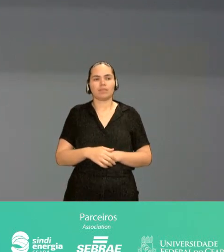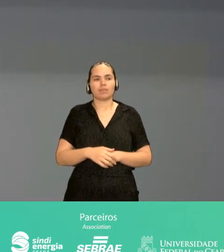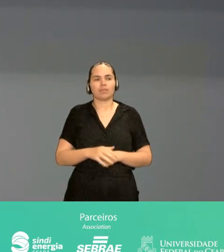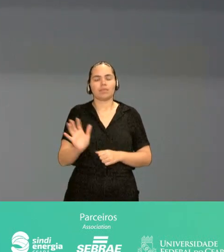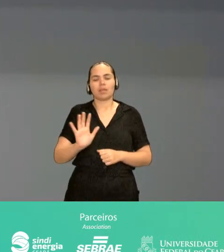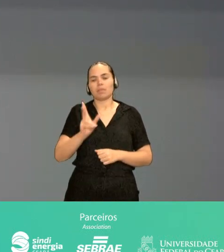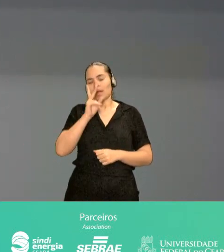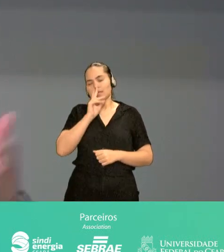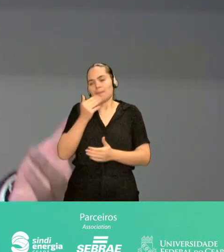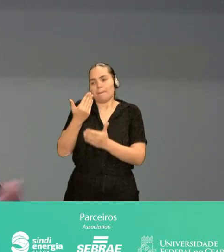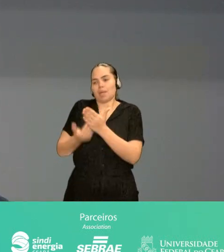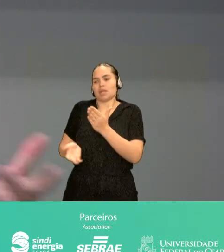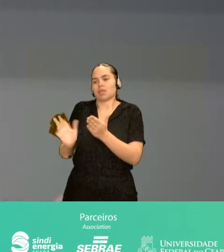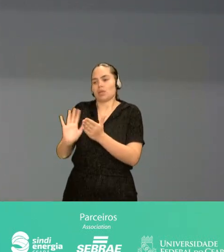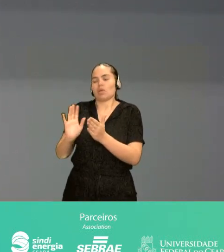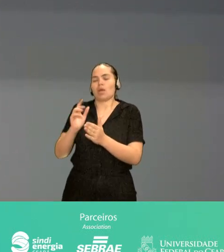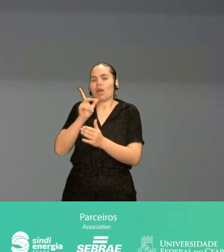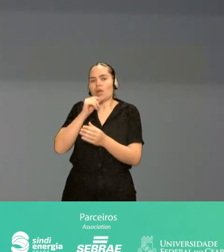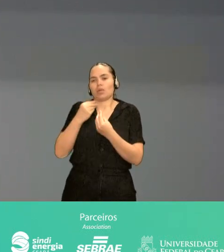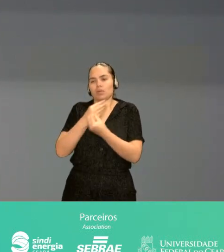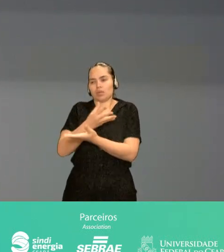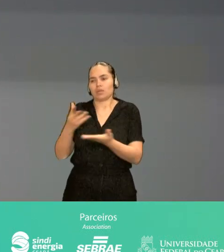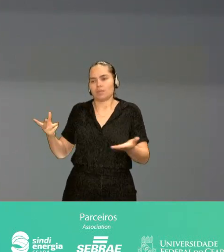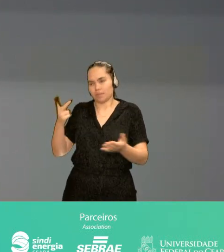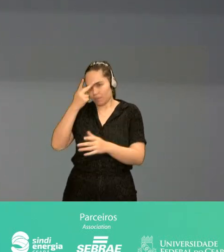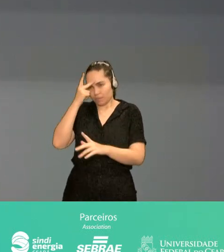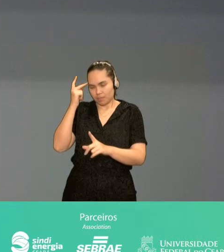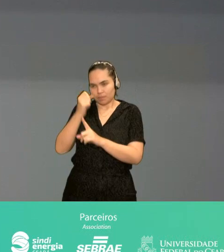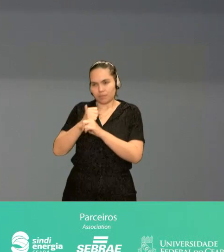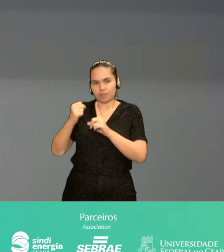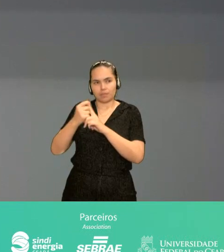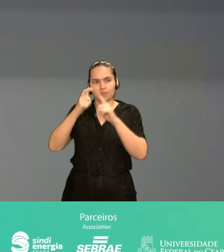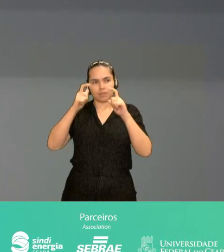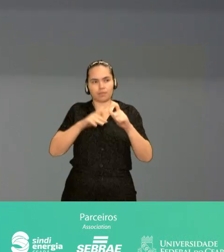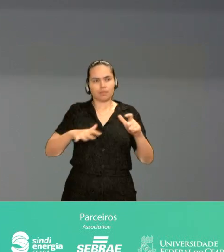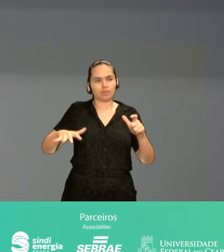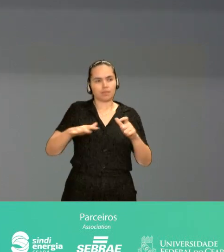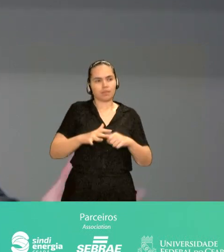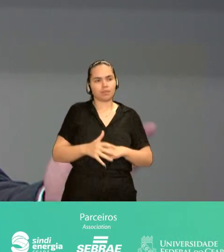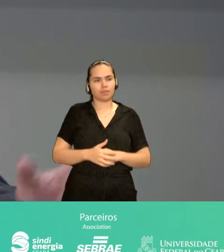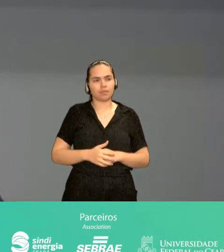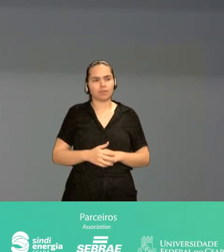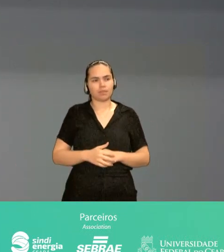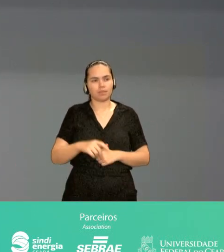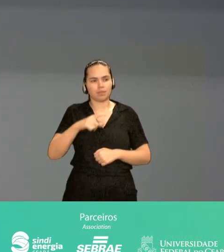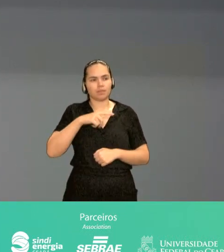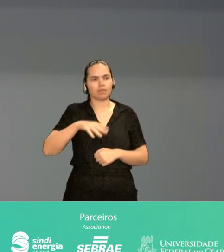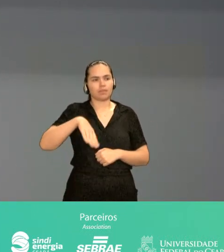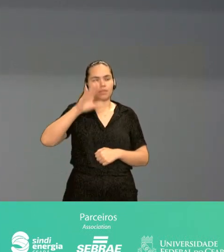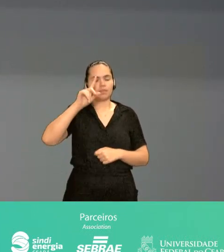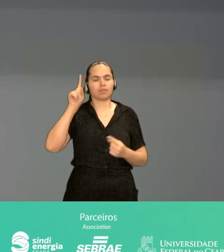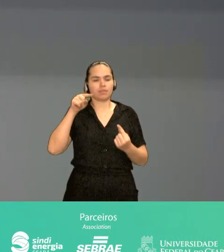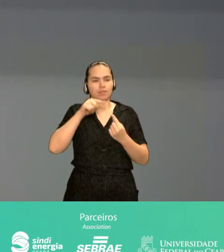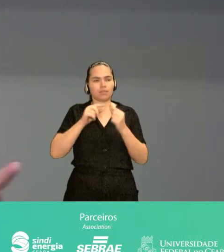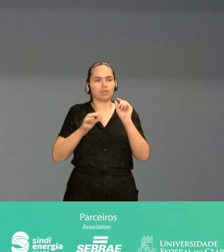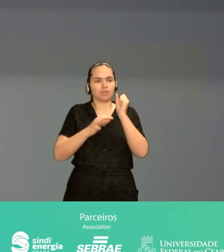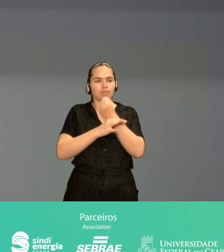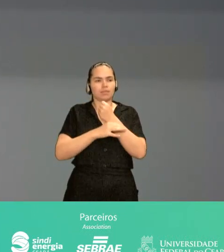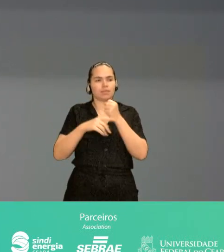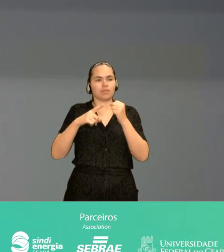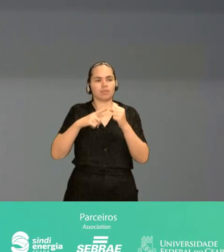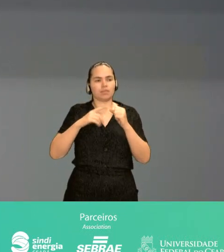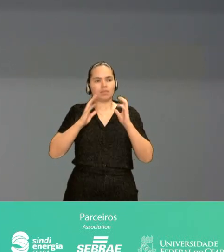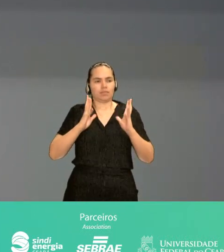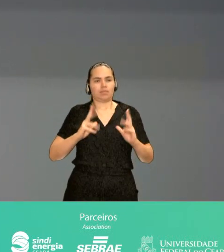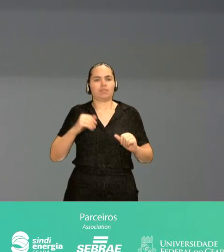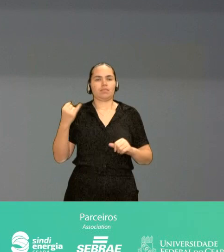vamos chamar do assim, a not disponibilidade de água doce potável na compromise região, né? Sim, mas sem the dúvida supply of potable water. completamente super